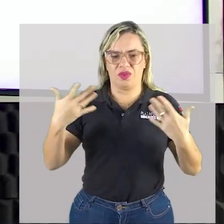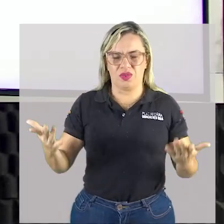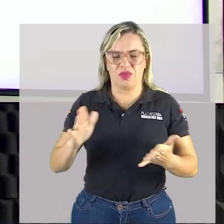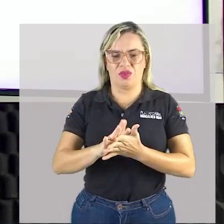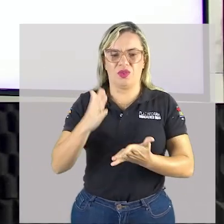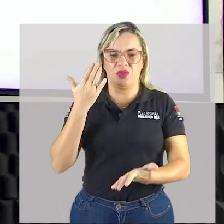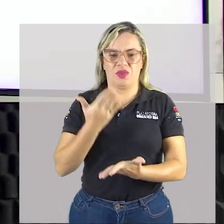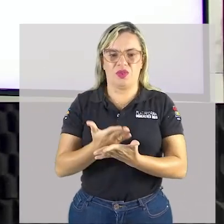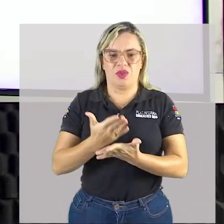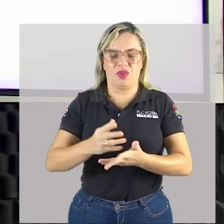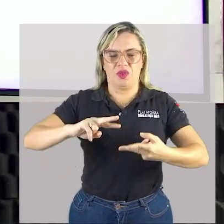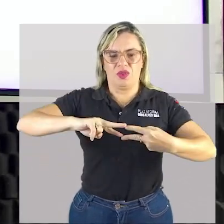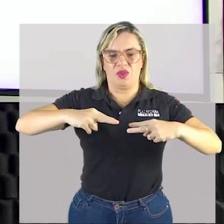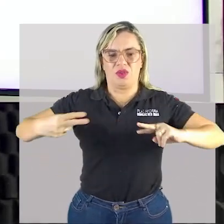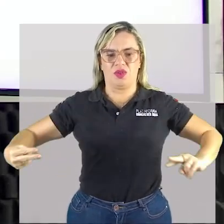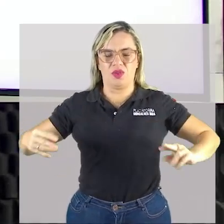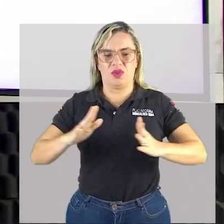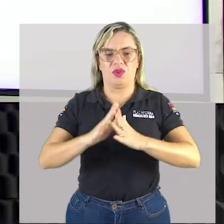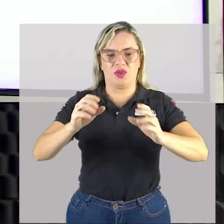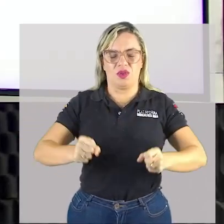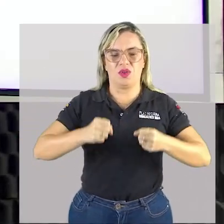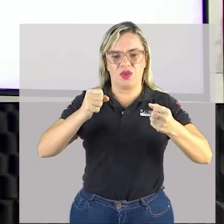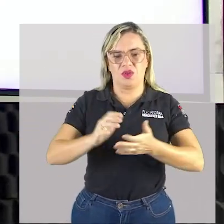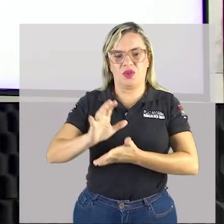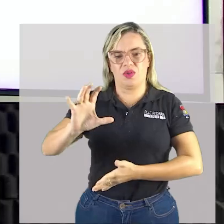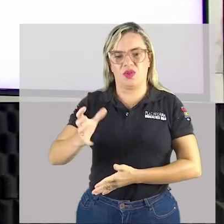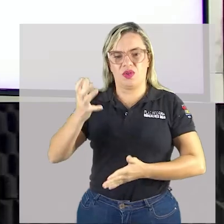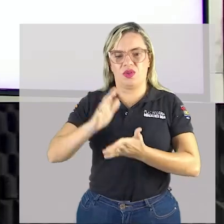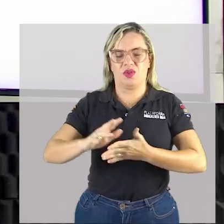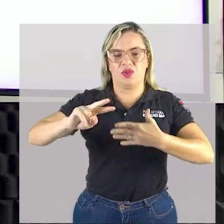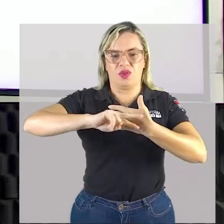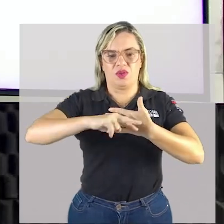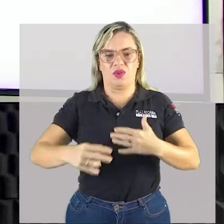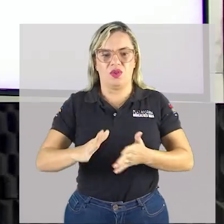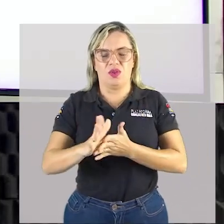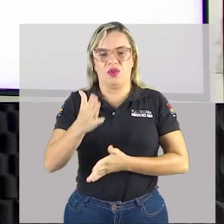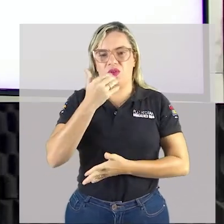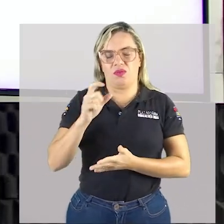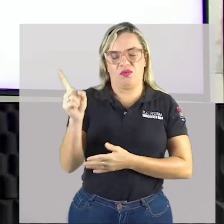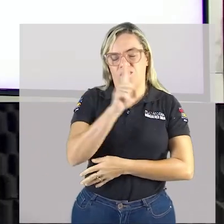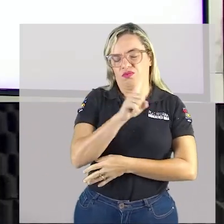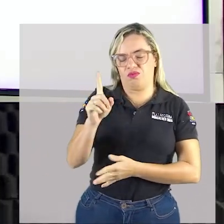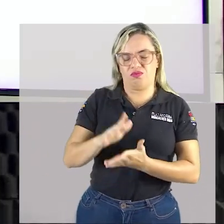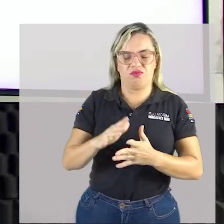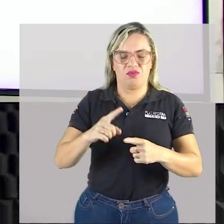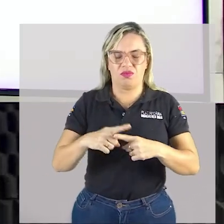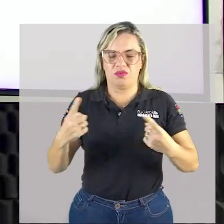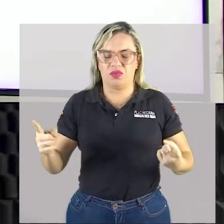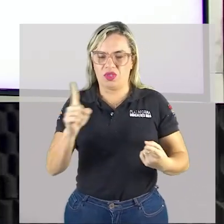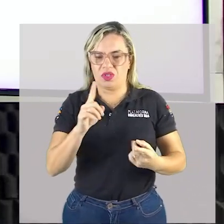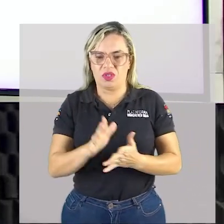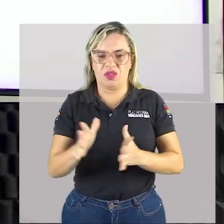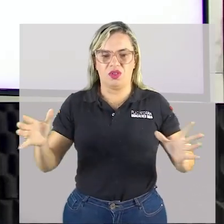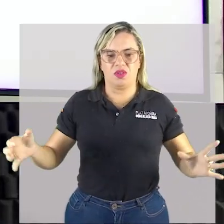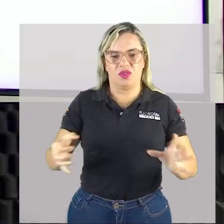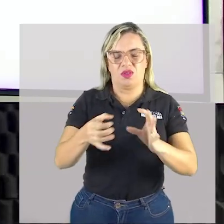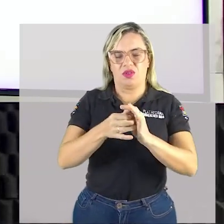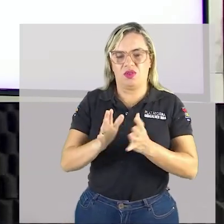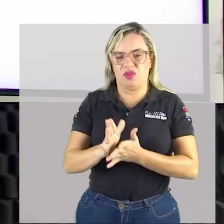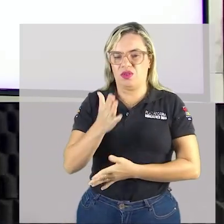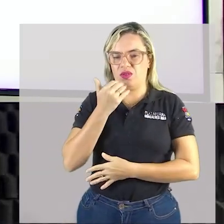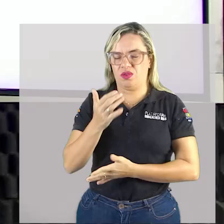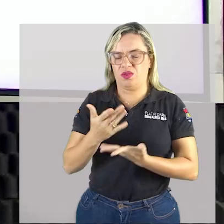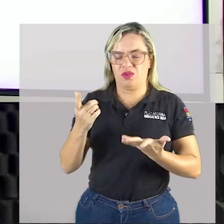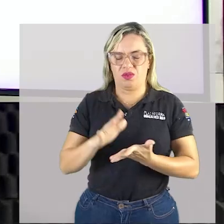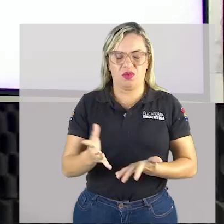material genético, pode acontecer uma mutação como consequência dessa ingestão, mas não é que a ingestão